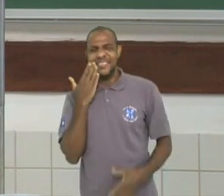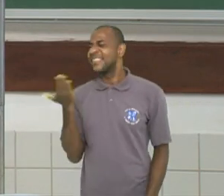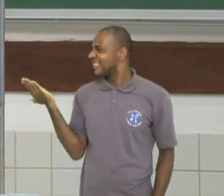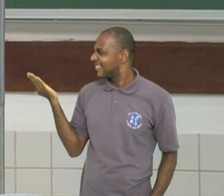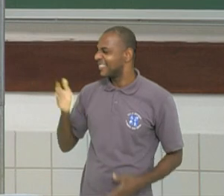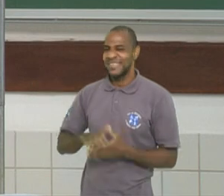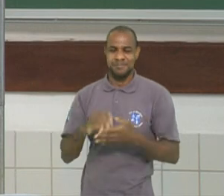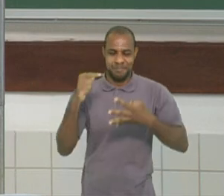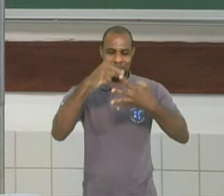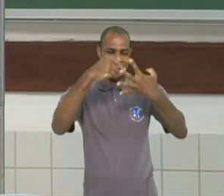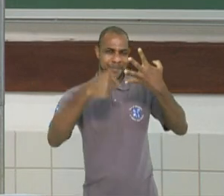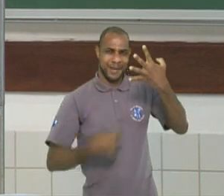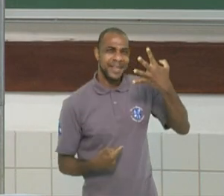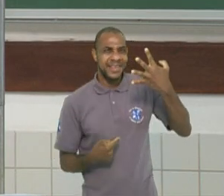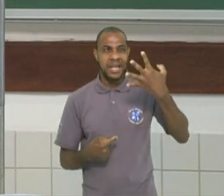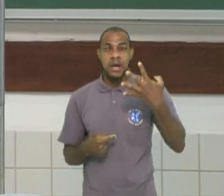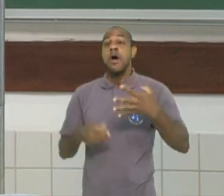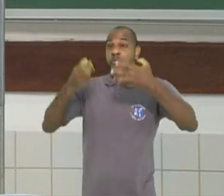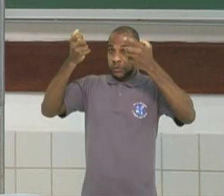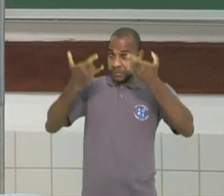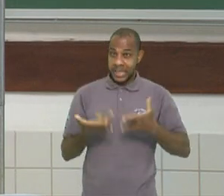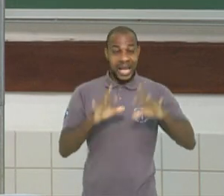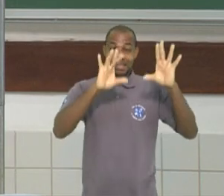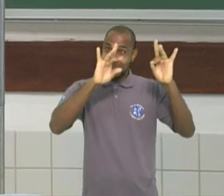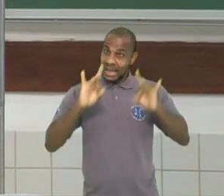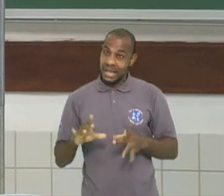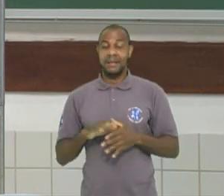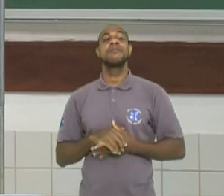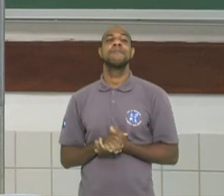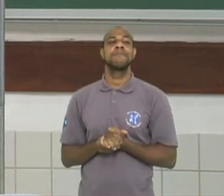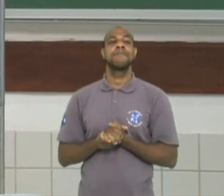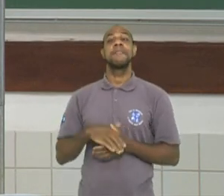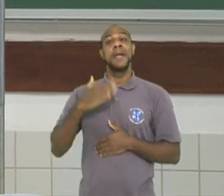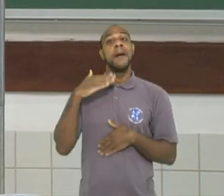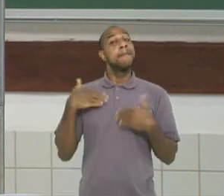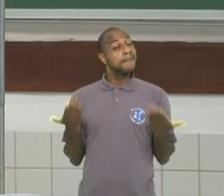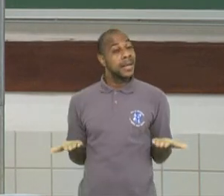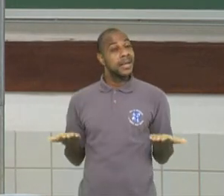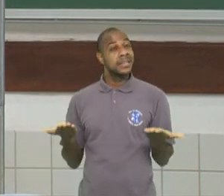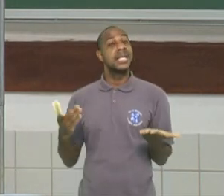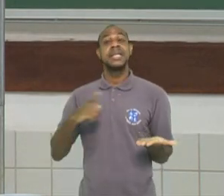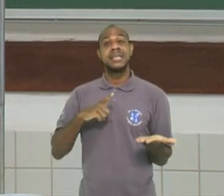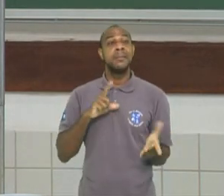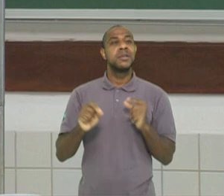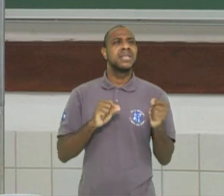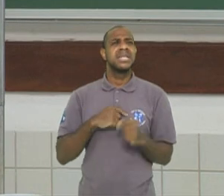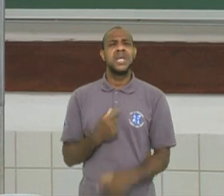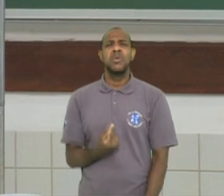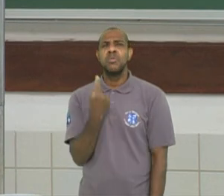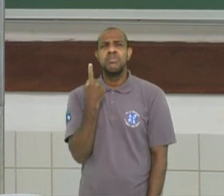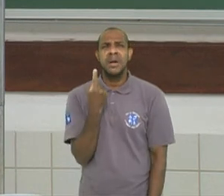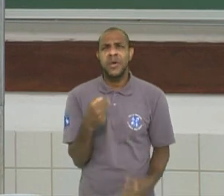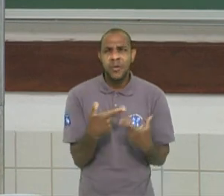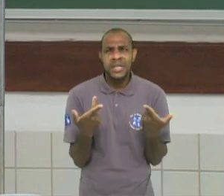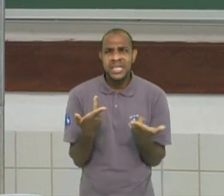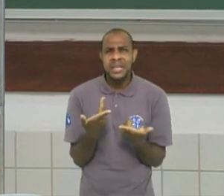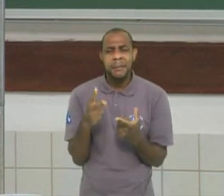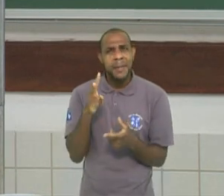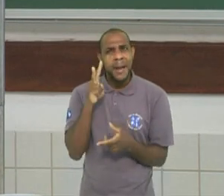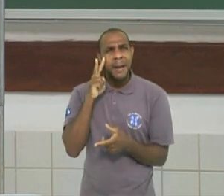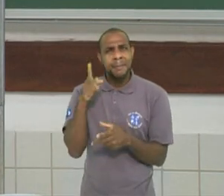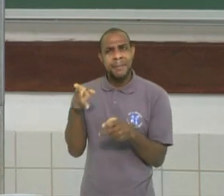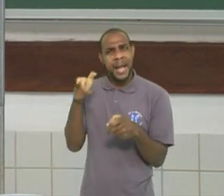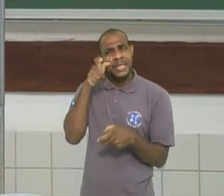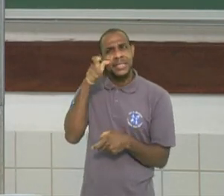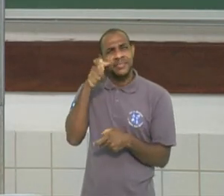uma coisa outra Calma que a professora vai explicar tudo para vocês só que nós temos uma coisinha para ver antes gente um